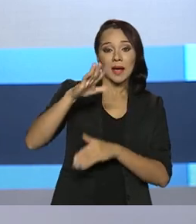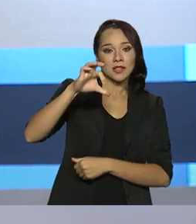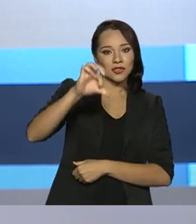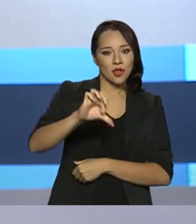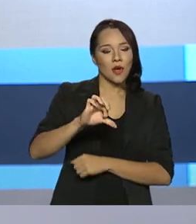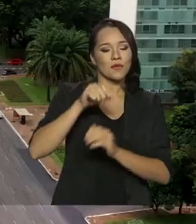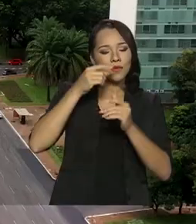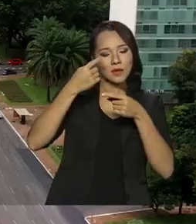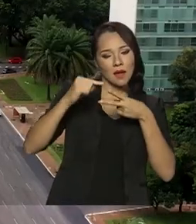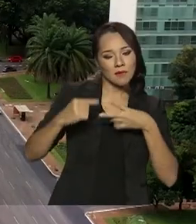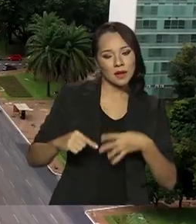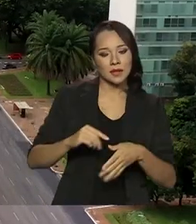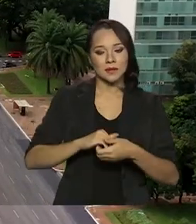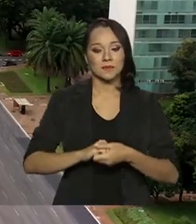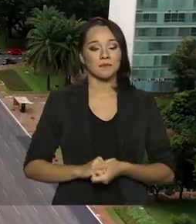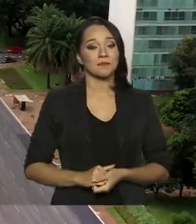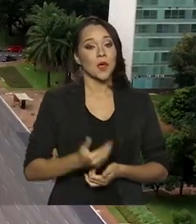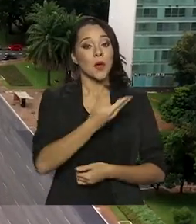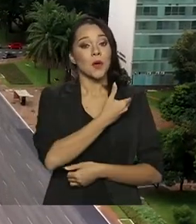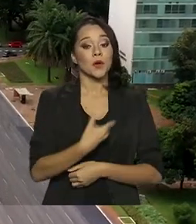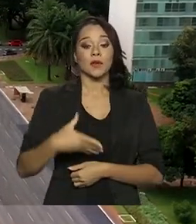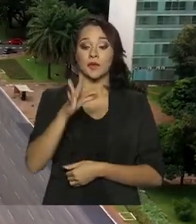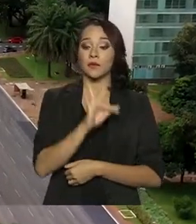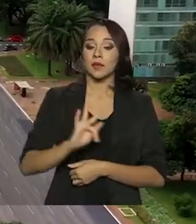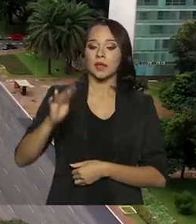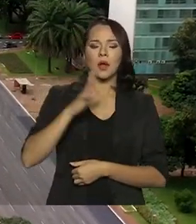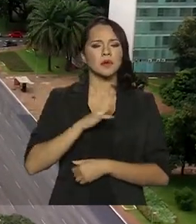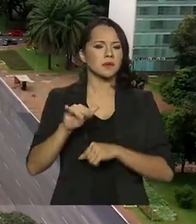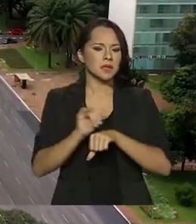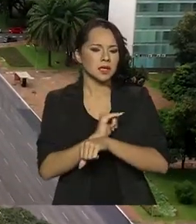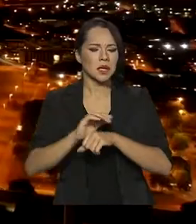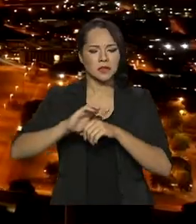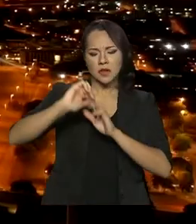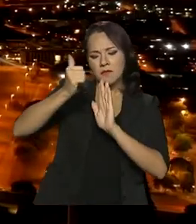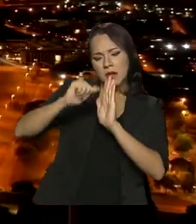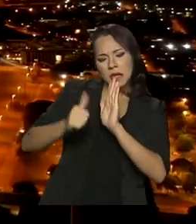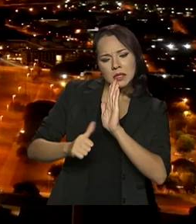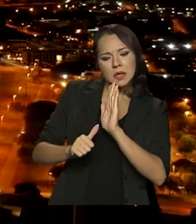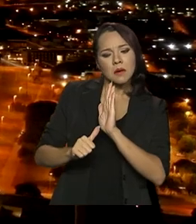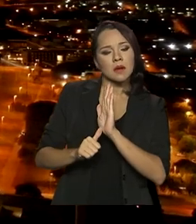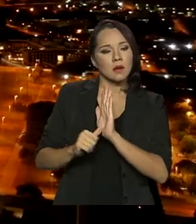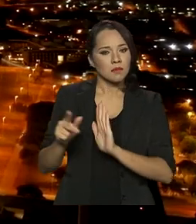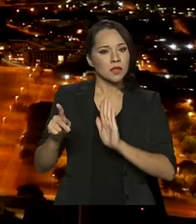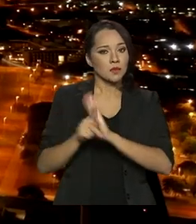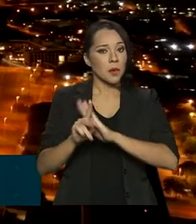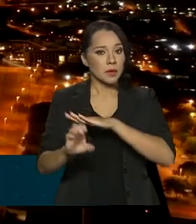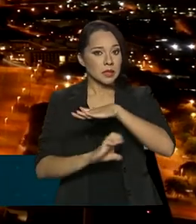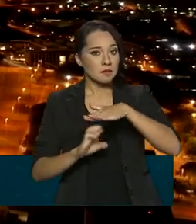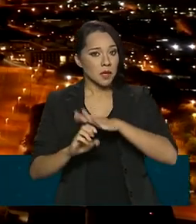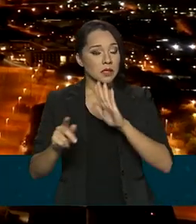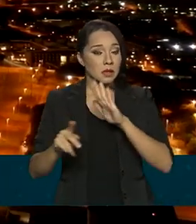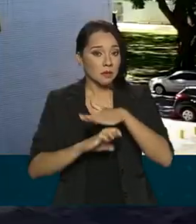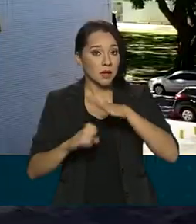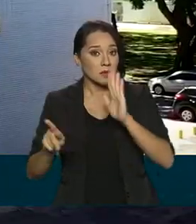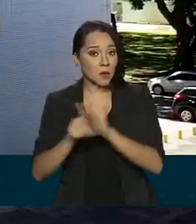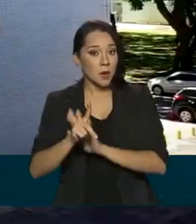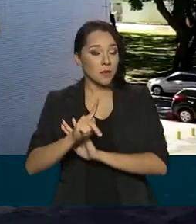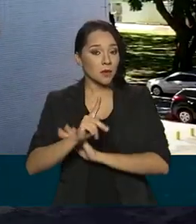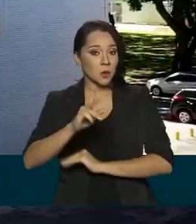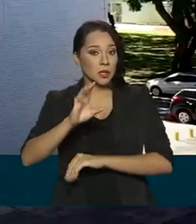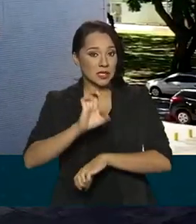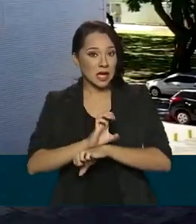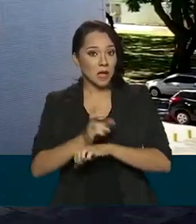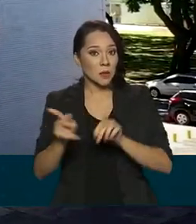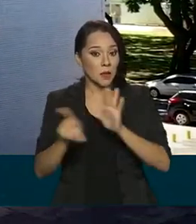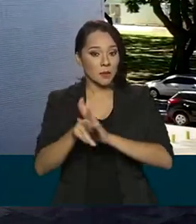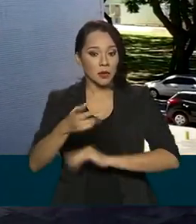nos quesitos avaliados o governo federal tem um instrumento de avaliação para suas próprias empresas estatais a